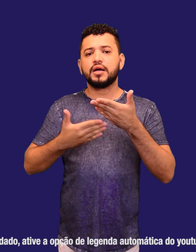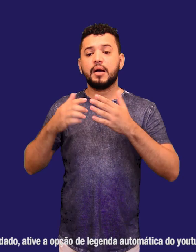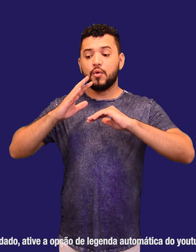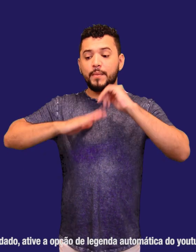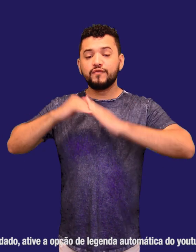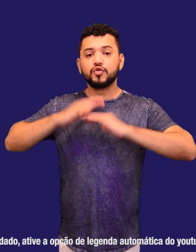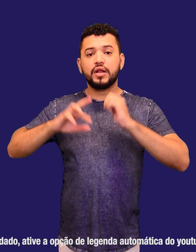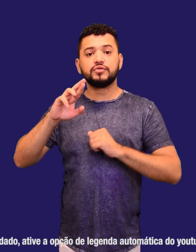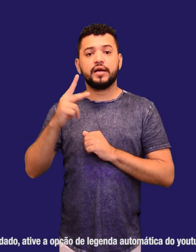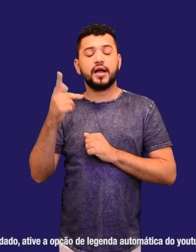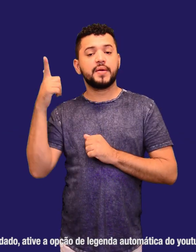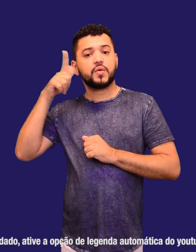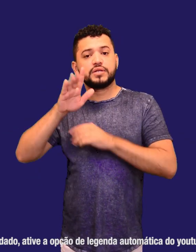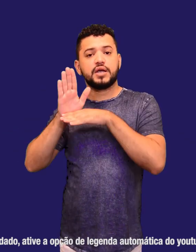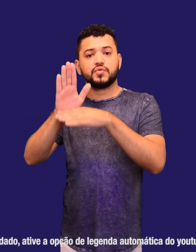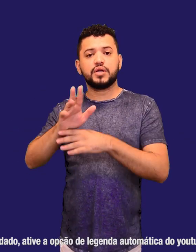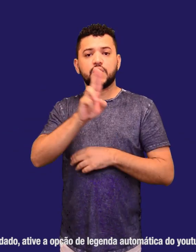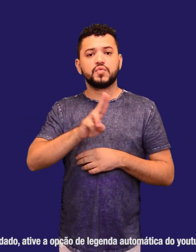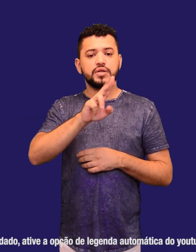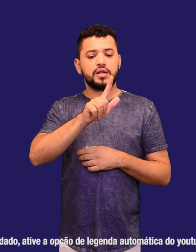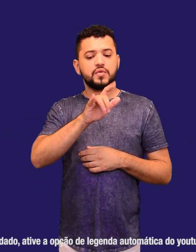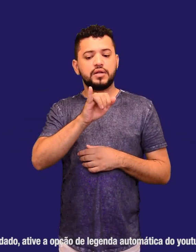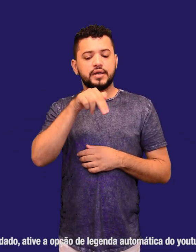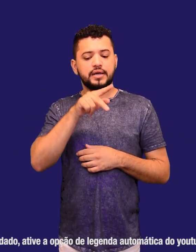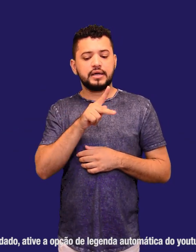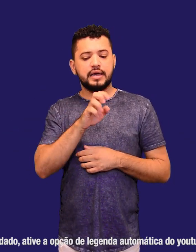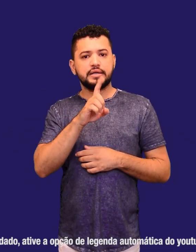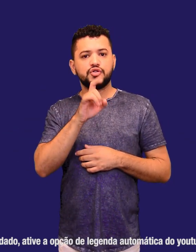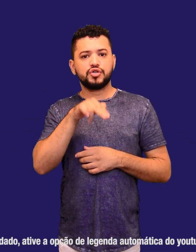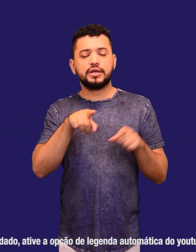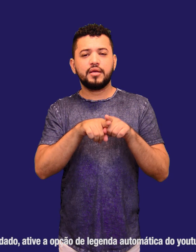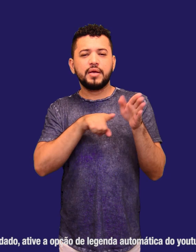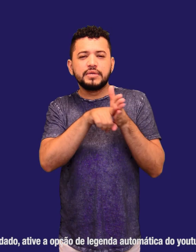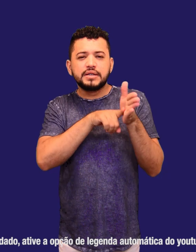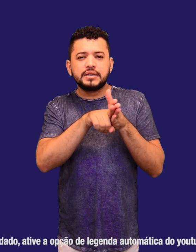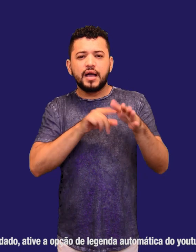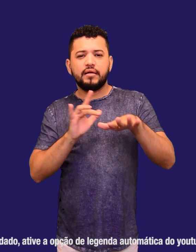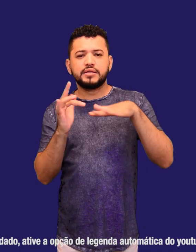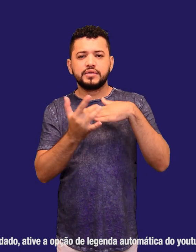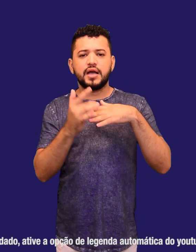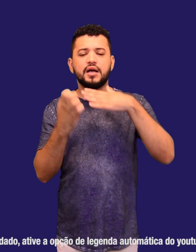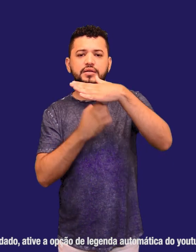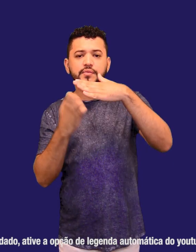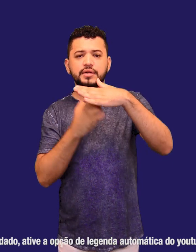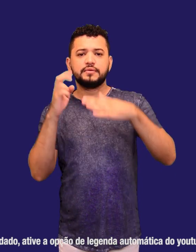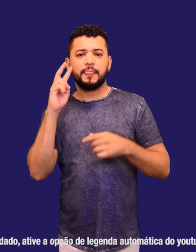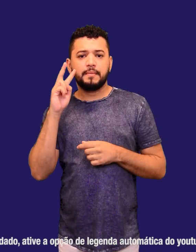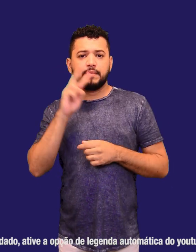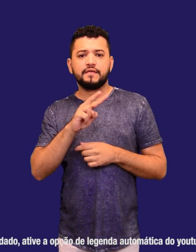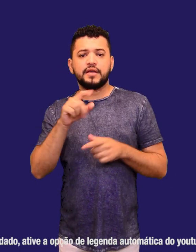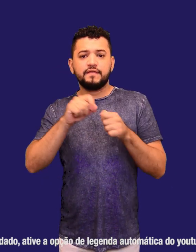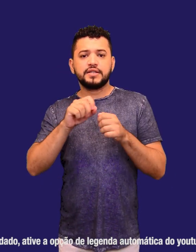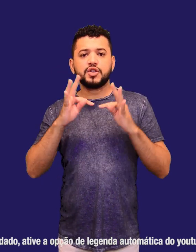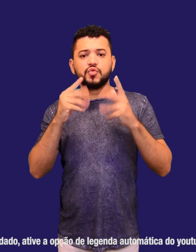ter esse direcionamento maior, tanto no LinkedIn ou nas outras redes, ou então até de fazer uma pesquisa nas redes sociais das empresas para poder fazer isso que vocês falaram